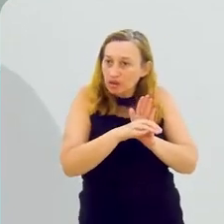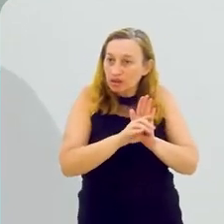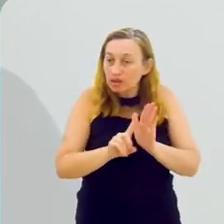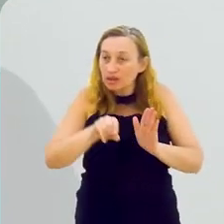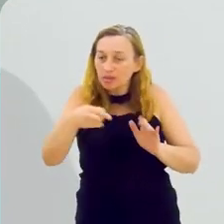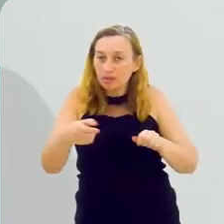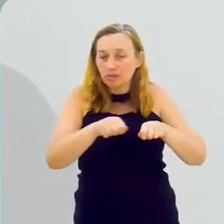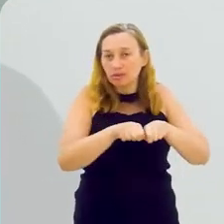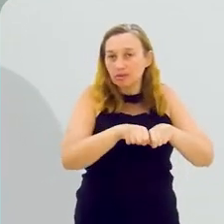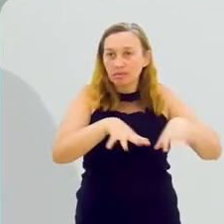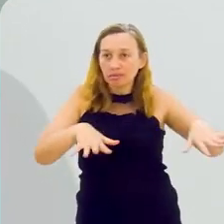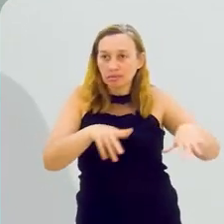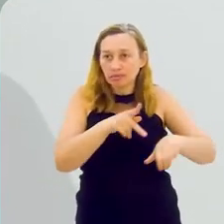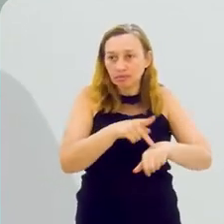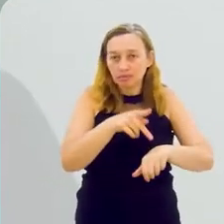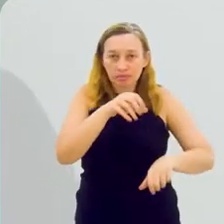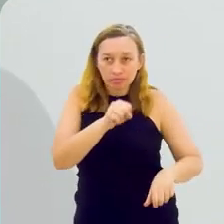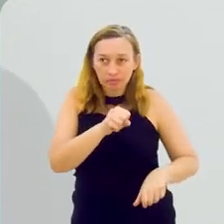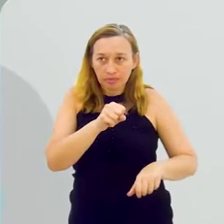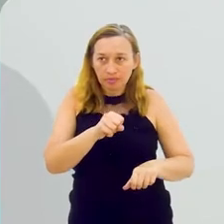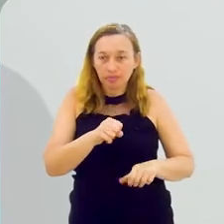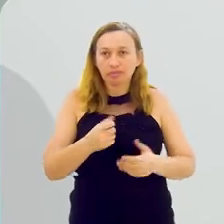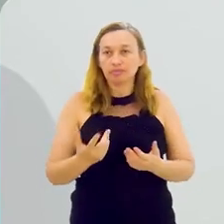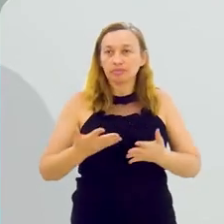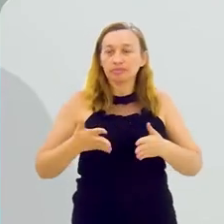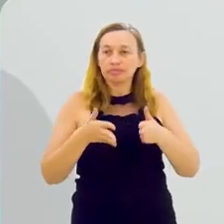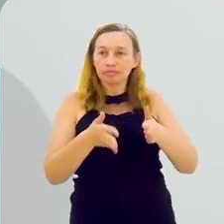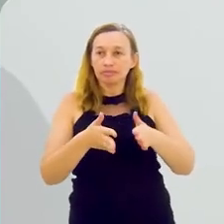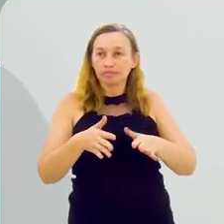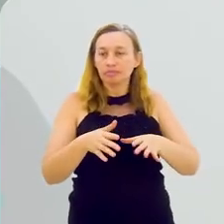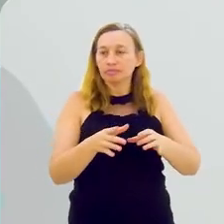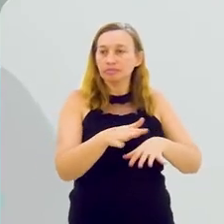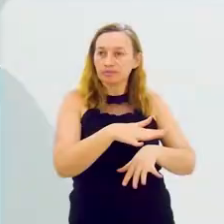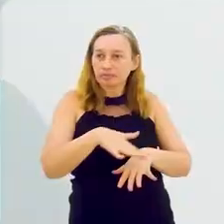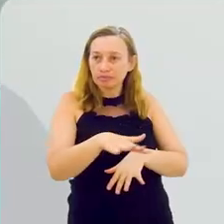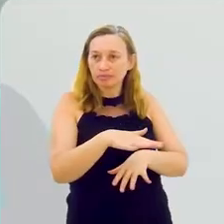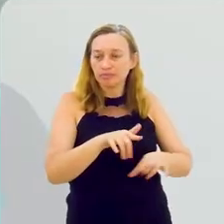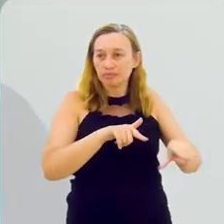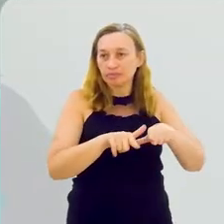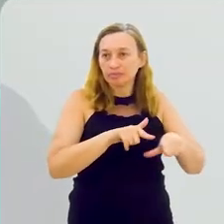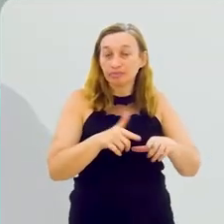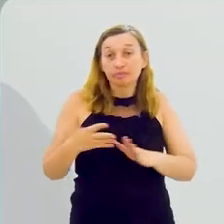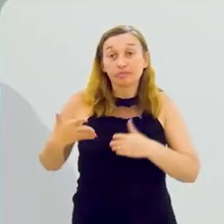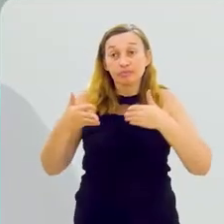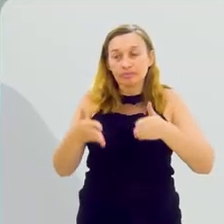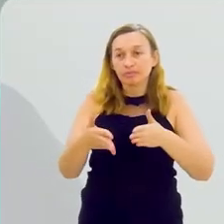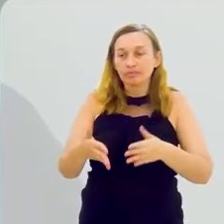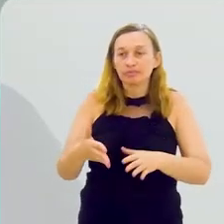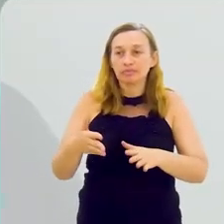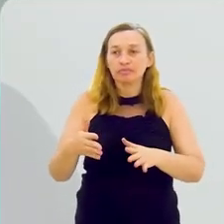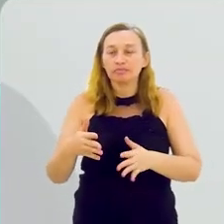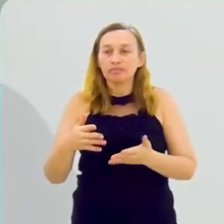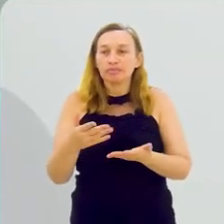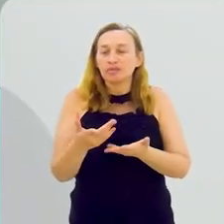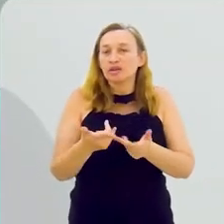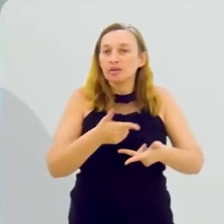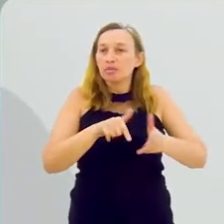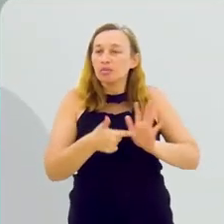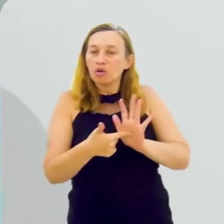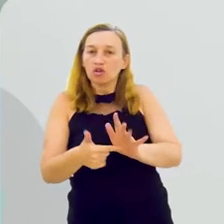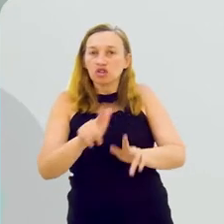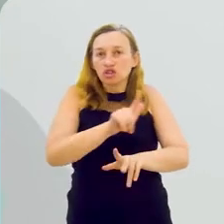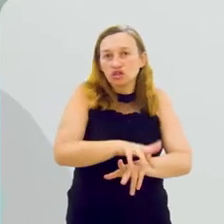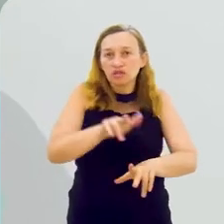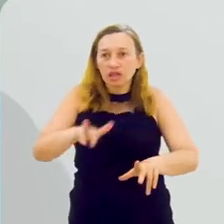conceitos emergiram após a pandemia da Covid-19 como tendências de mercado. Além de apresentar esse tema para o leitor, o autor